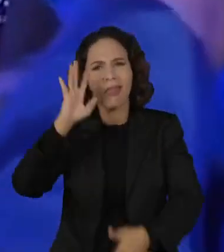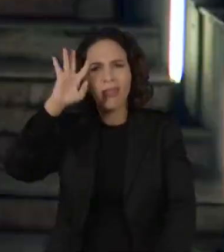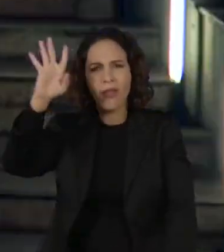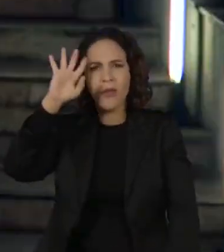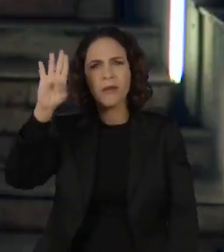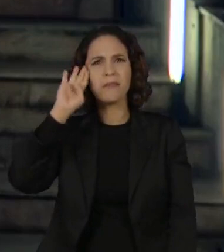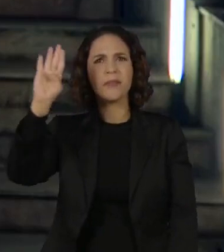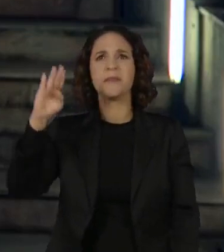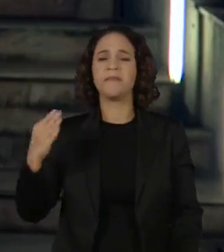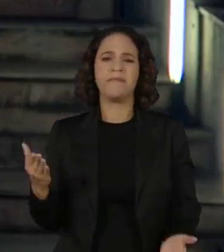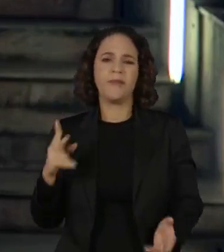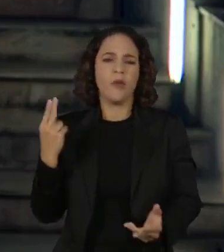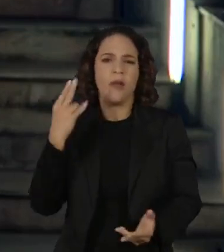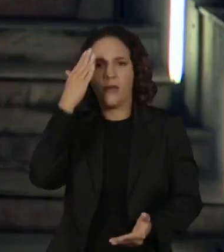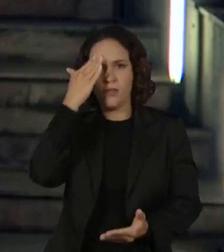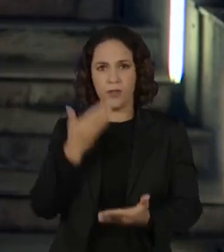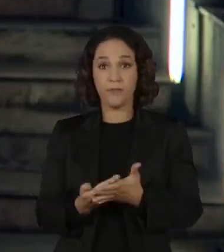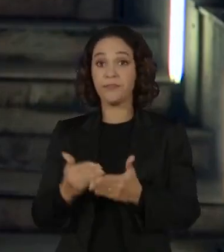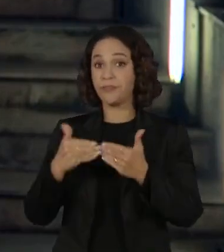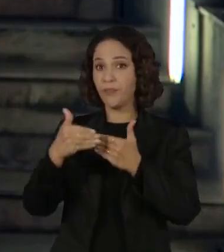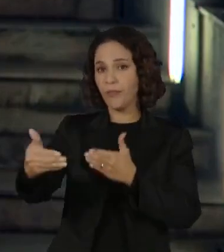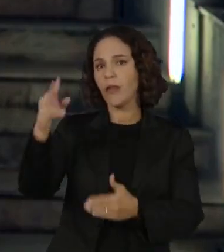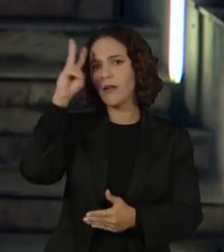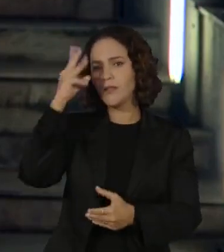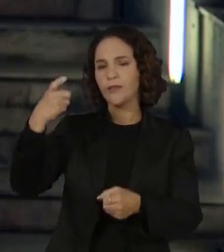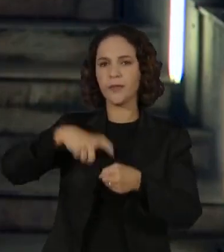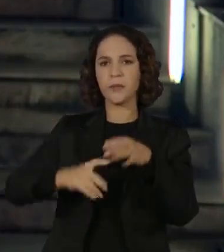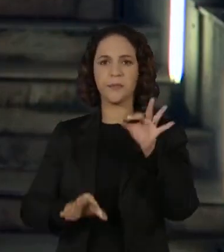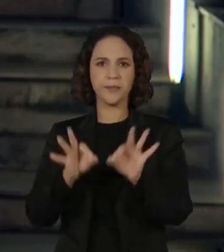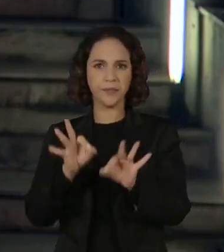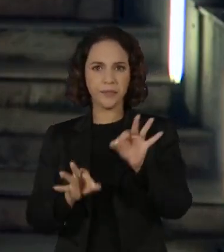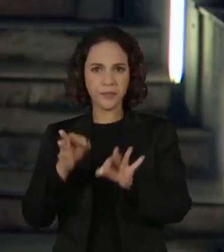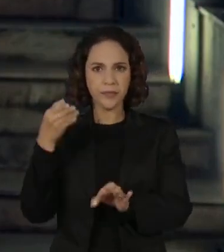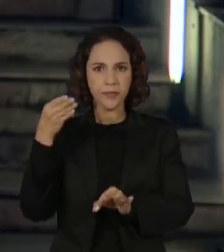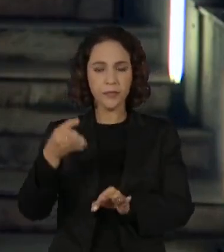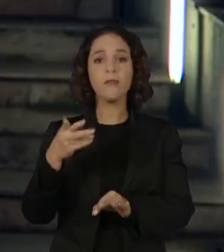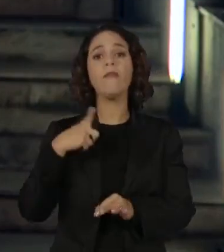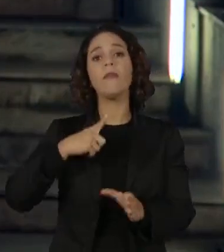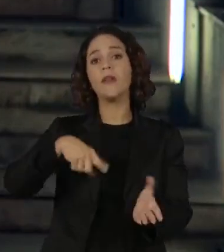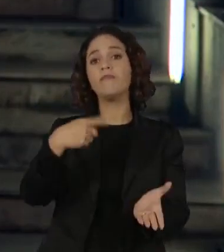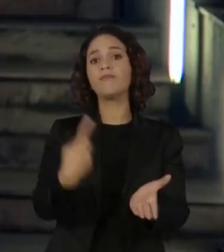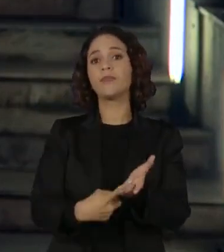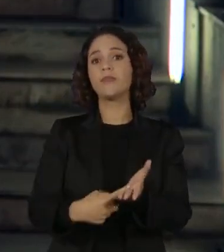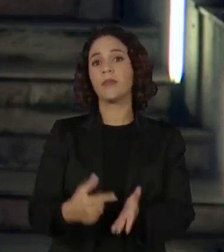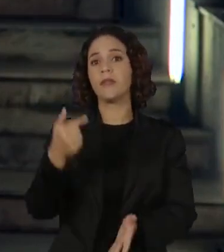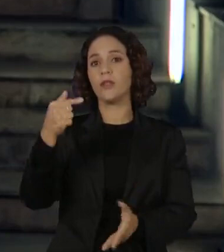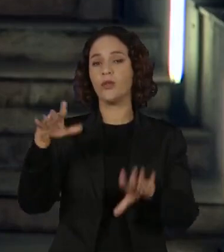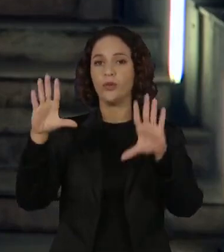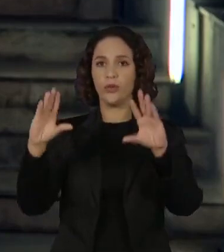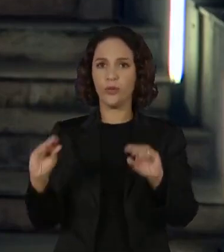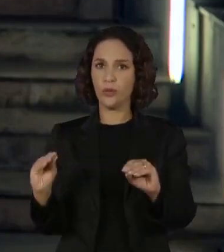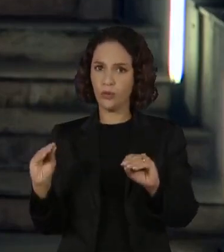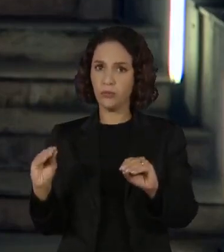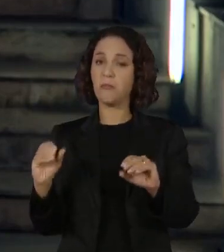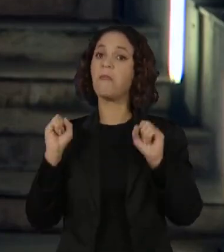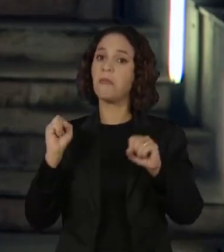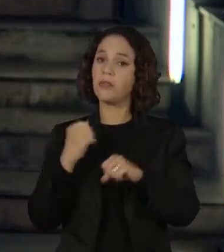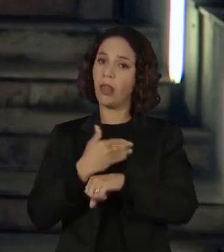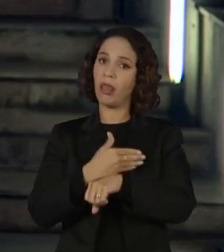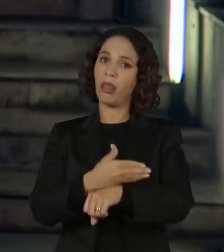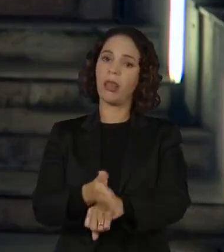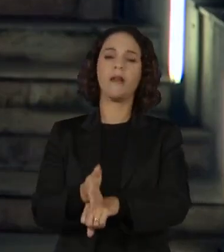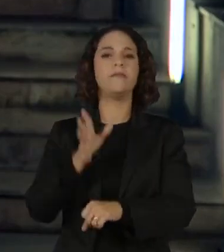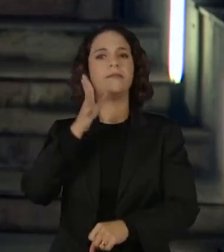inacreditável o julgamento será retomado na próxima terça-feira a sessão está marcada para 7 horas da noite e pode demorar